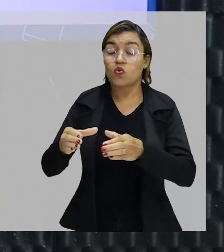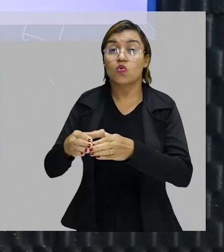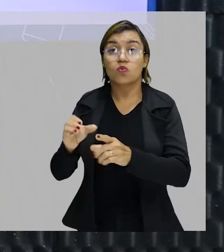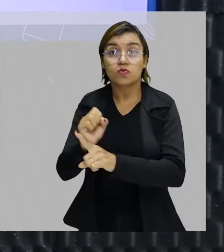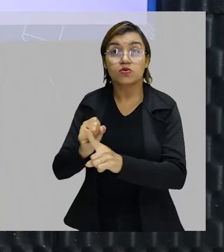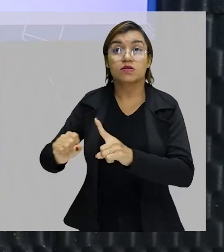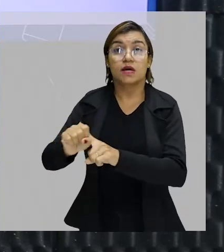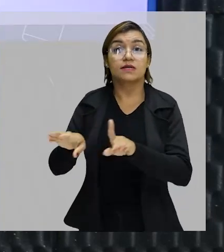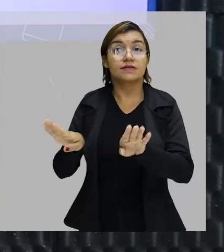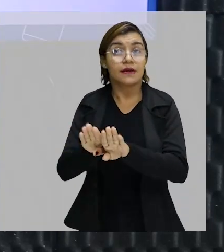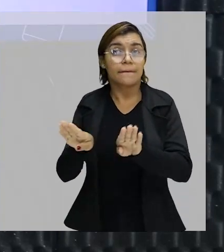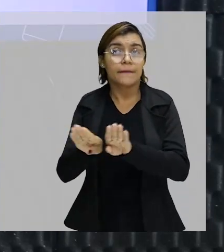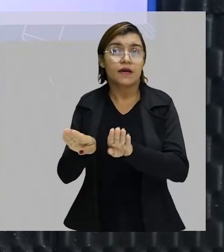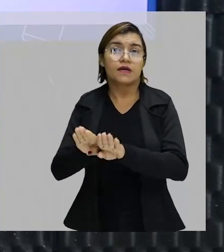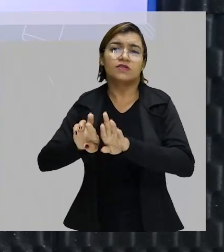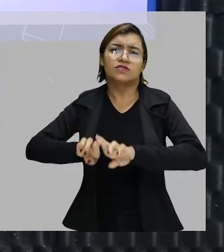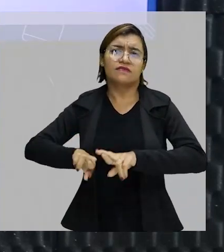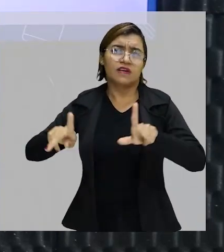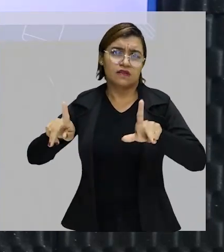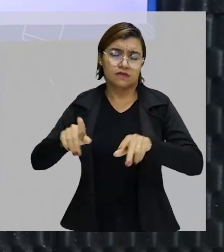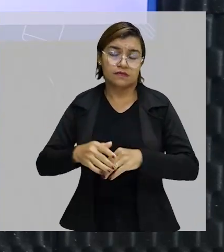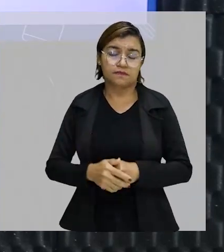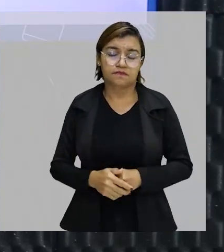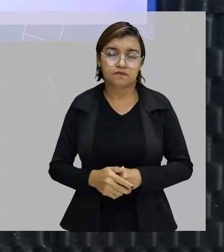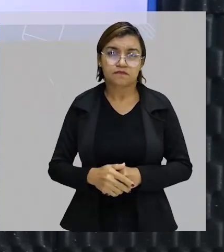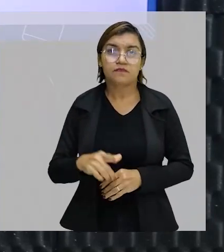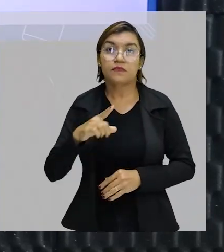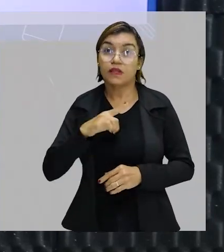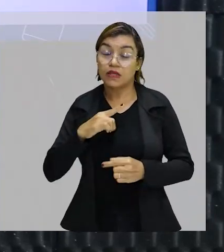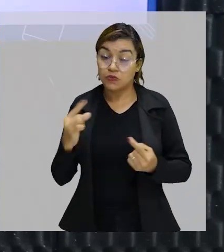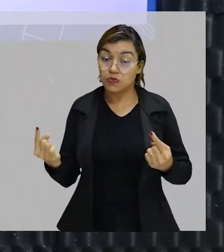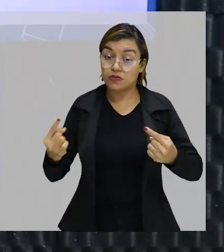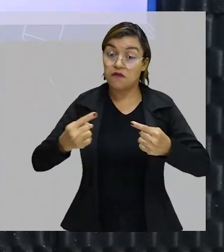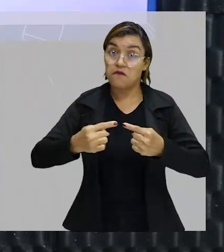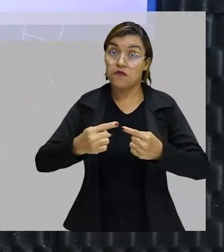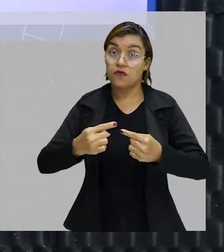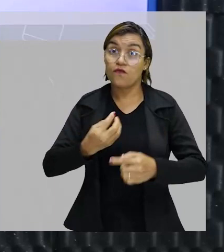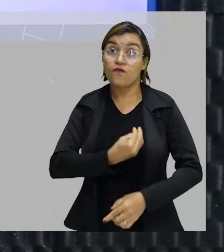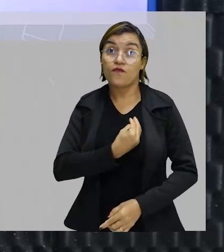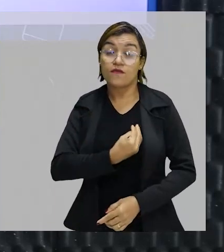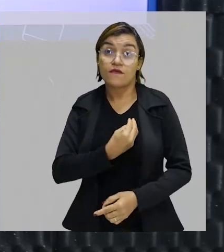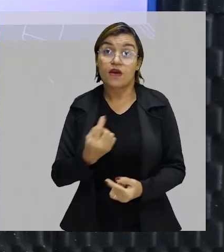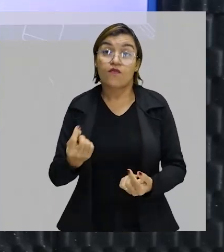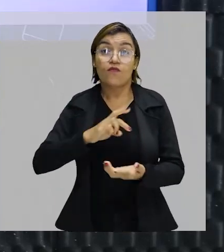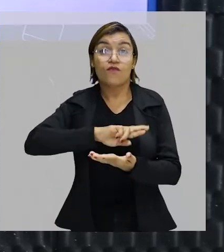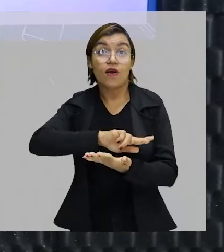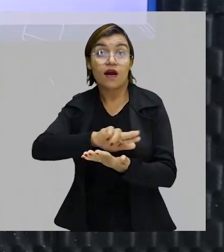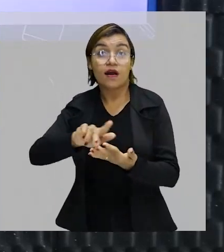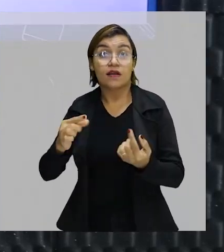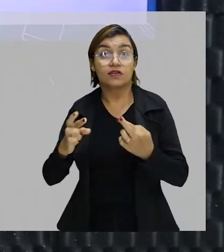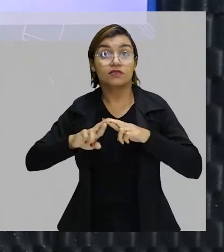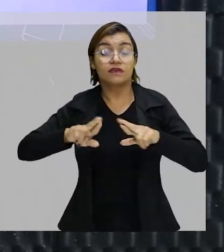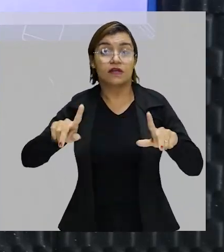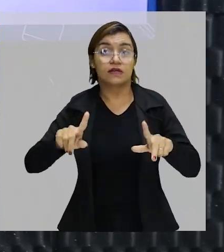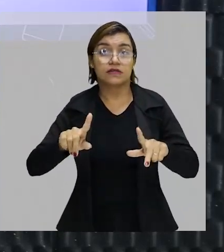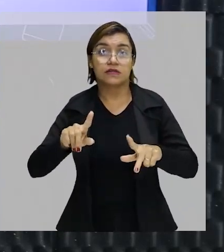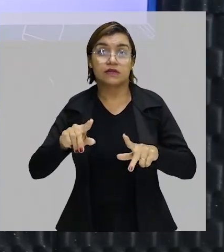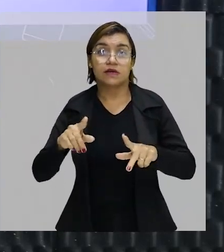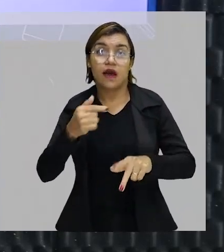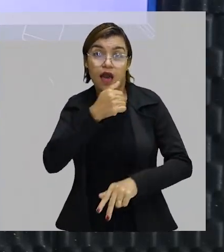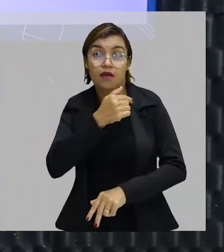são diferentes. E é exatamente esse desafio de conviver com a diferença que faz com que muitas vezes o preconceito